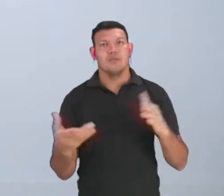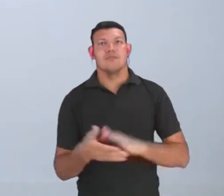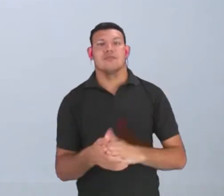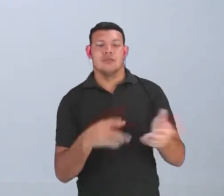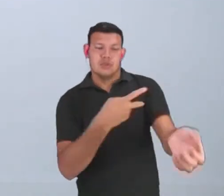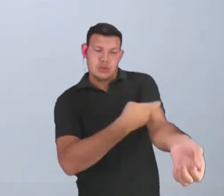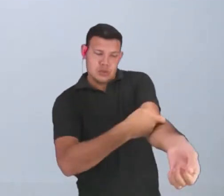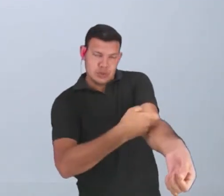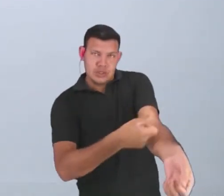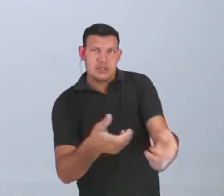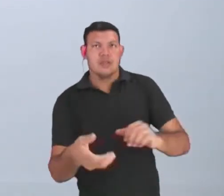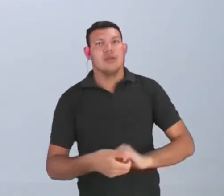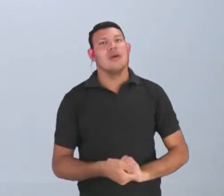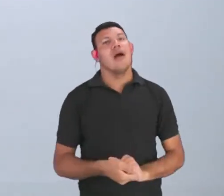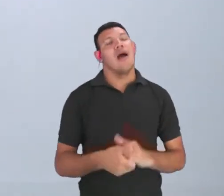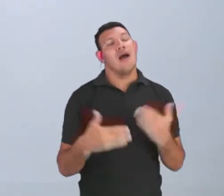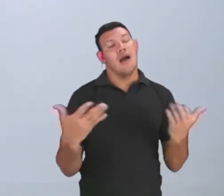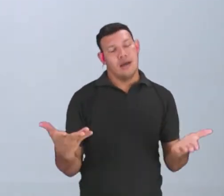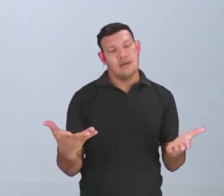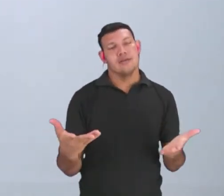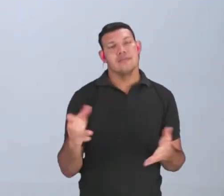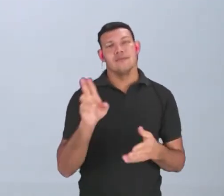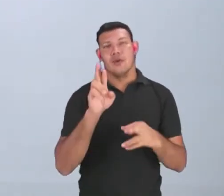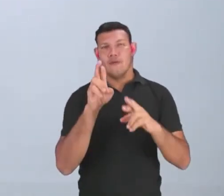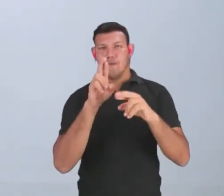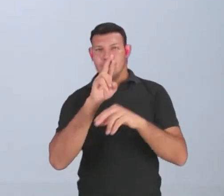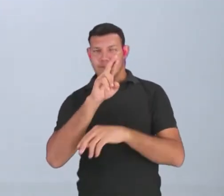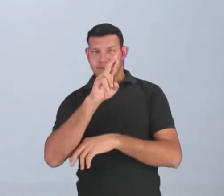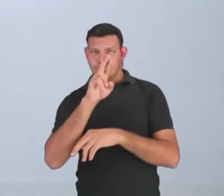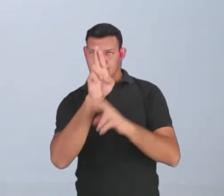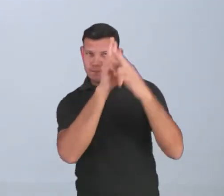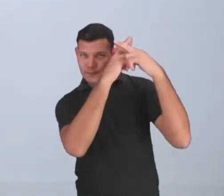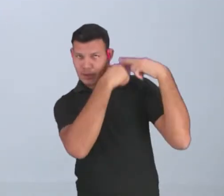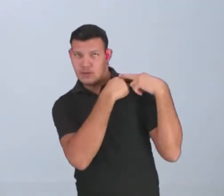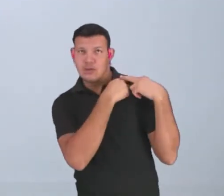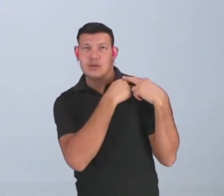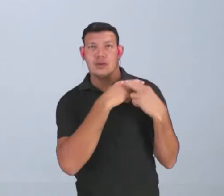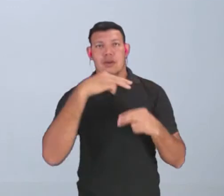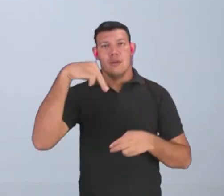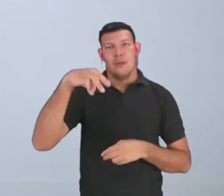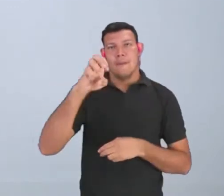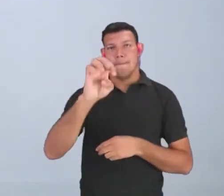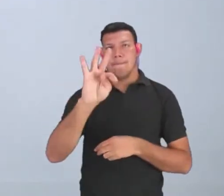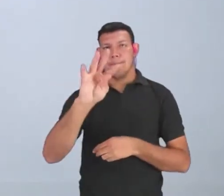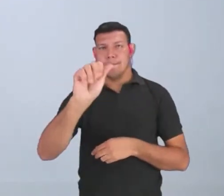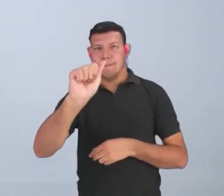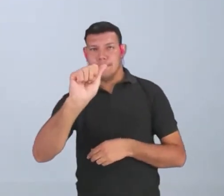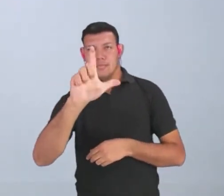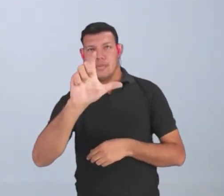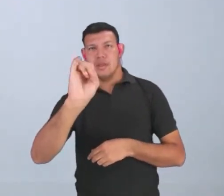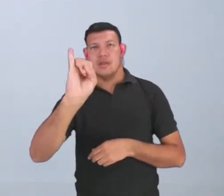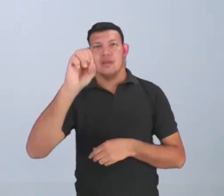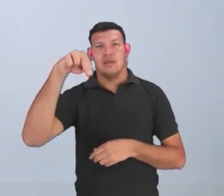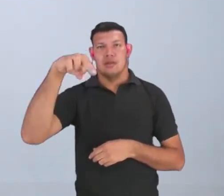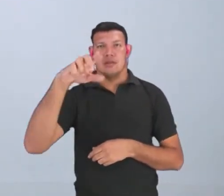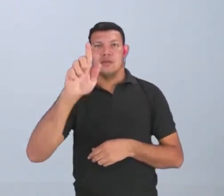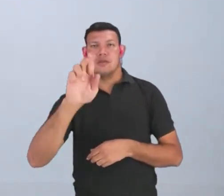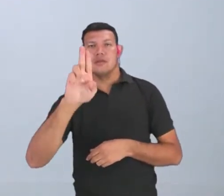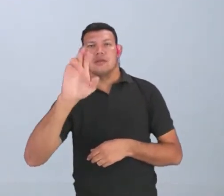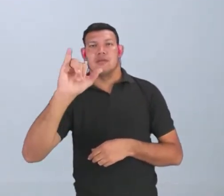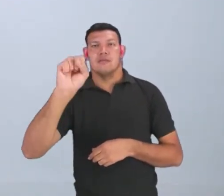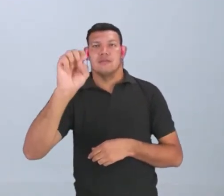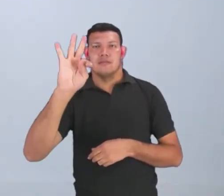e utilizando a medicina para isso, aí é metalinguística. Tem essa diferença sutil que às vezes pode confundir, tá